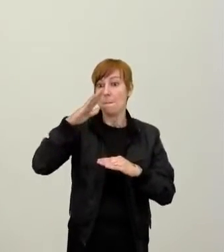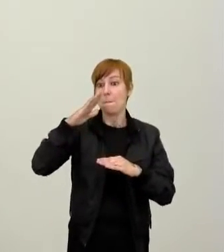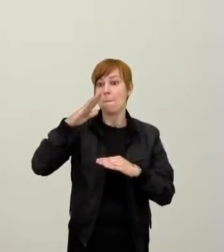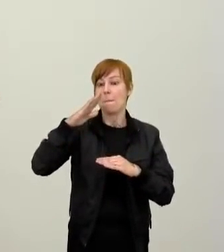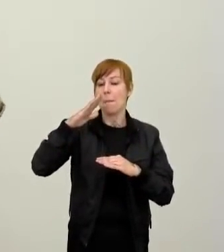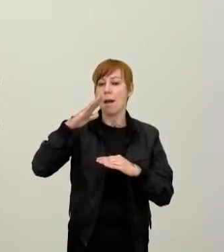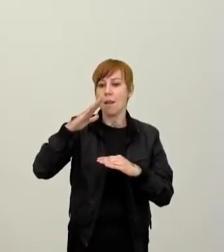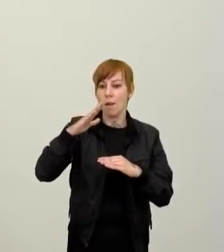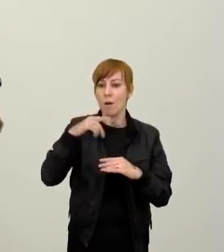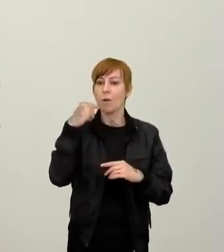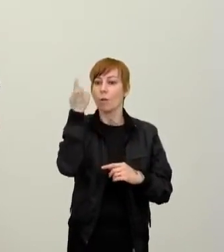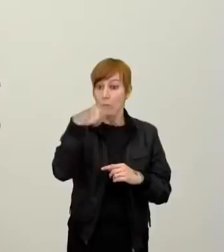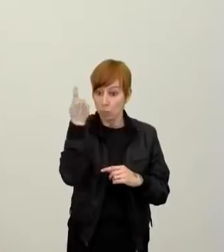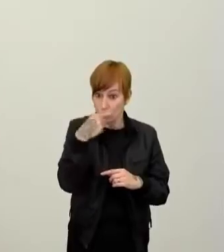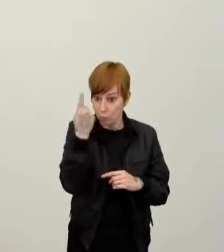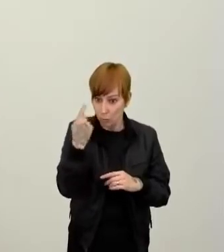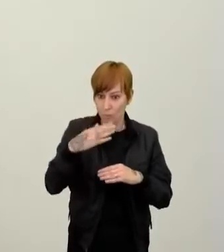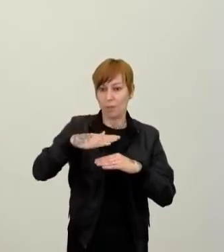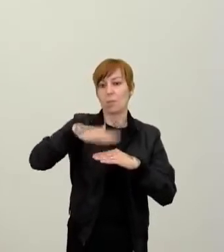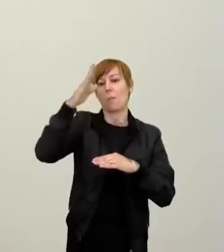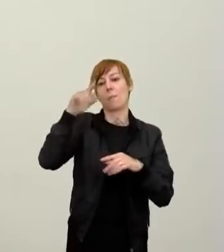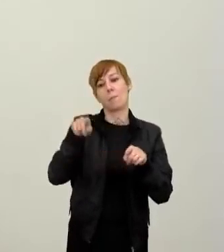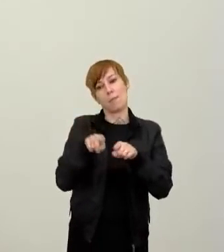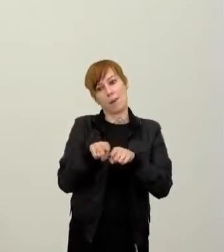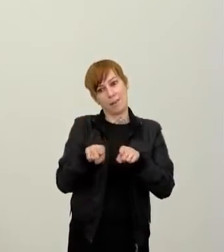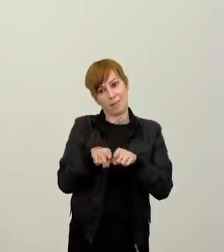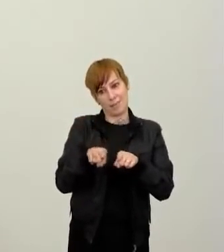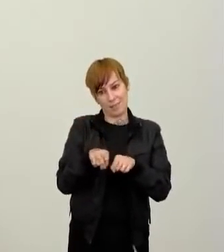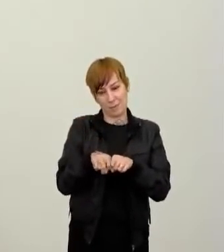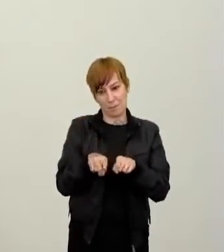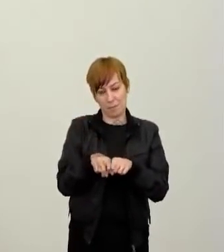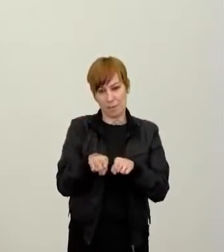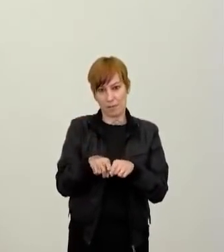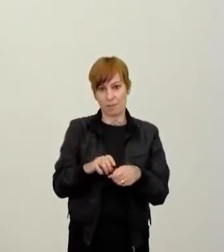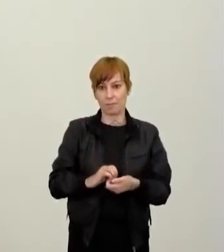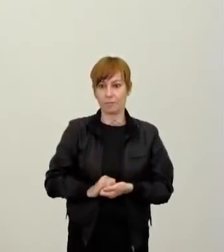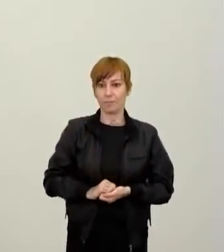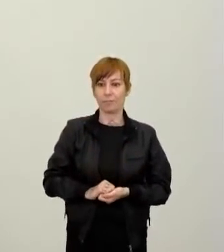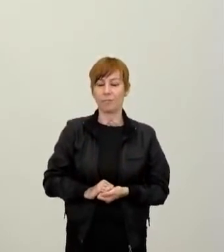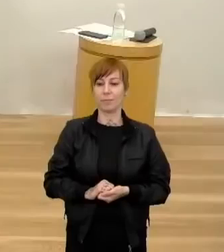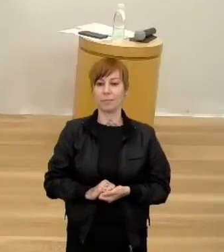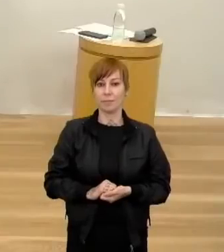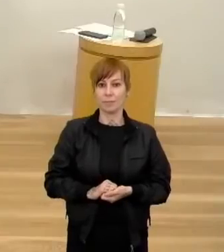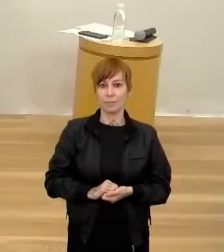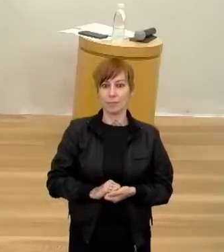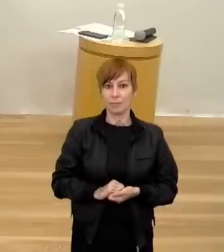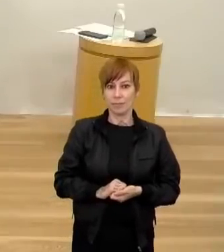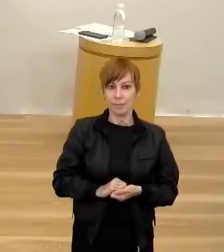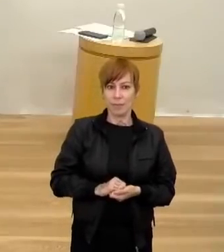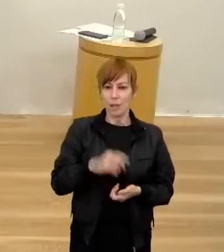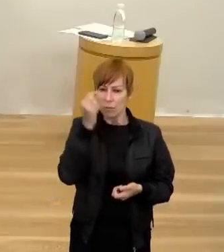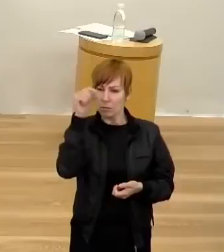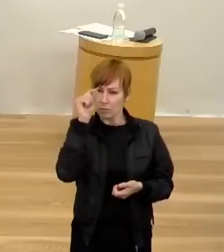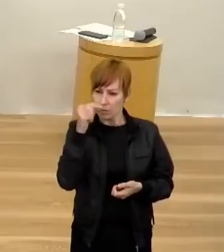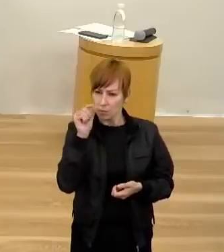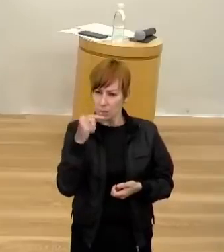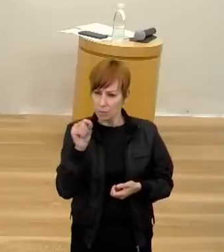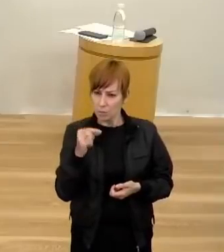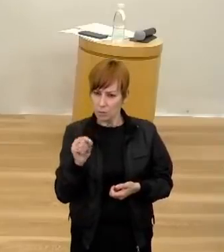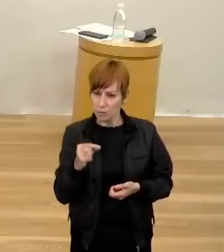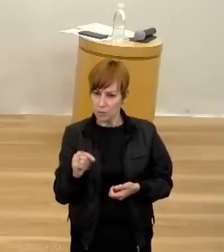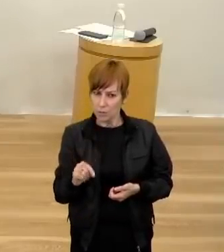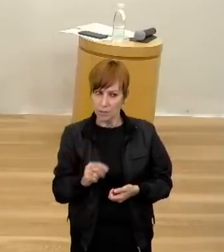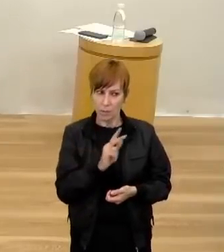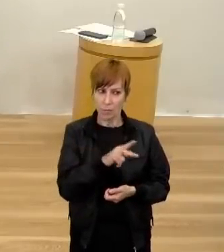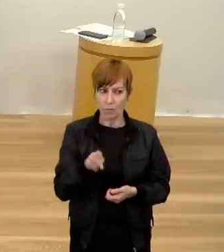aí. Então são diretamente proporcionais, basta multiplicar em cruz e tchau. Vivi, deixa eu fazer umas correções aqui, tá?